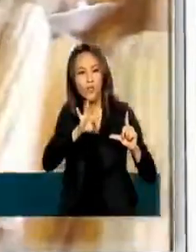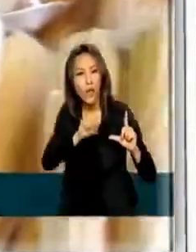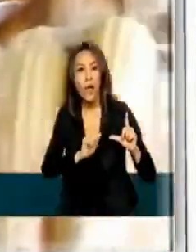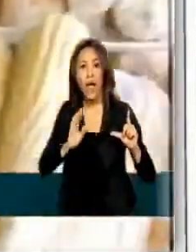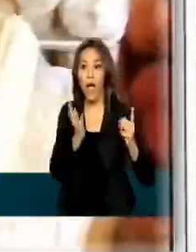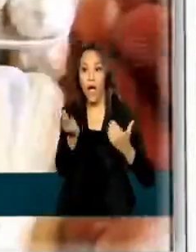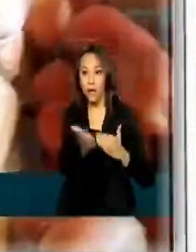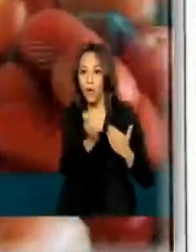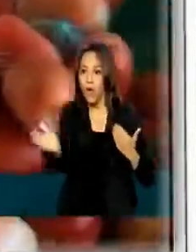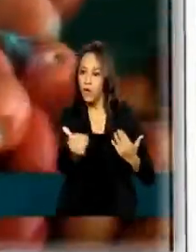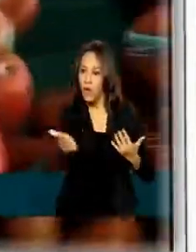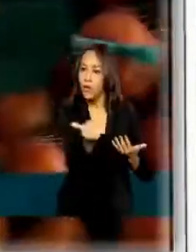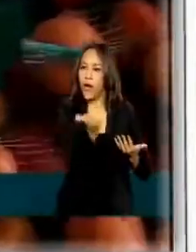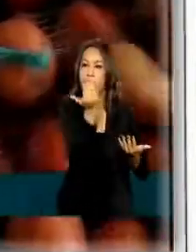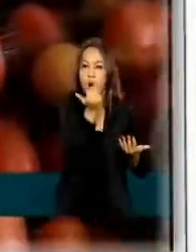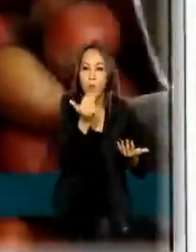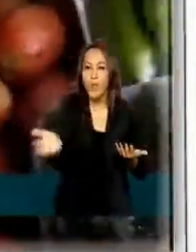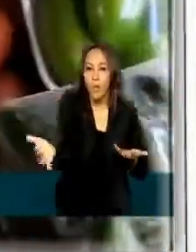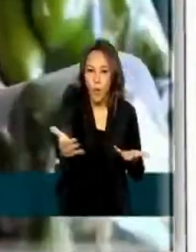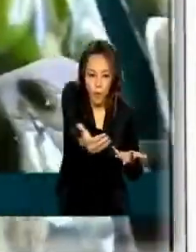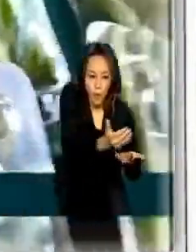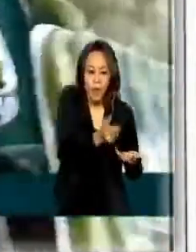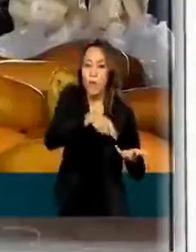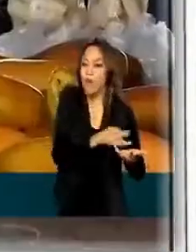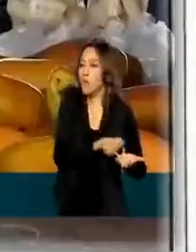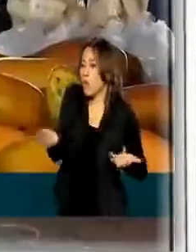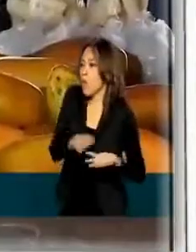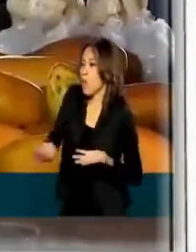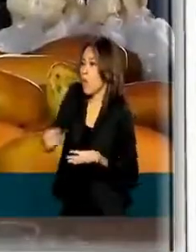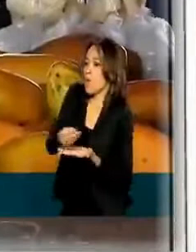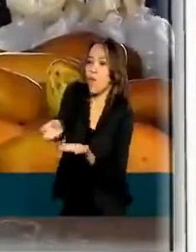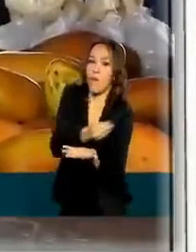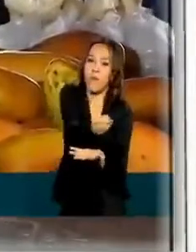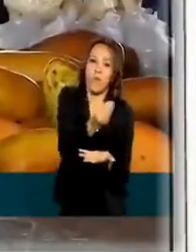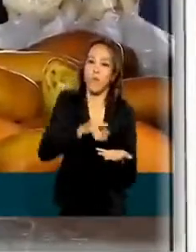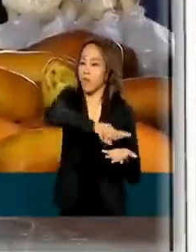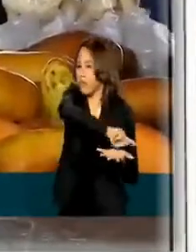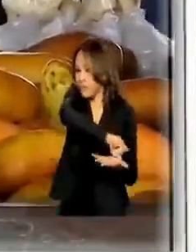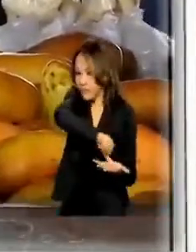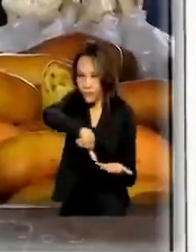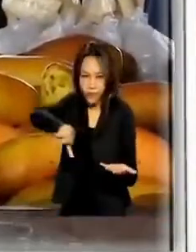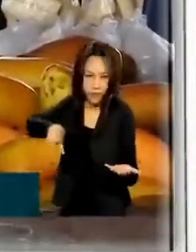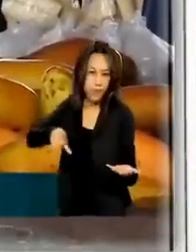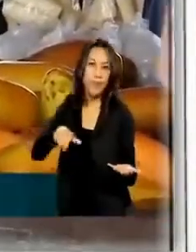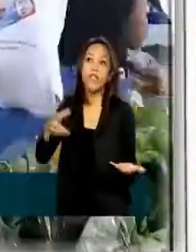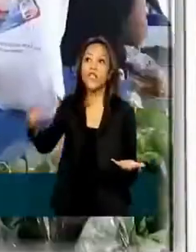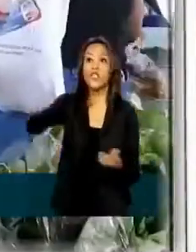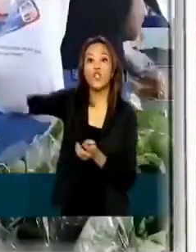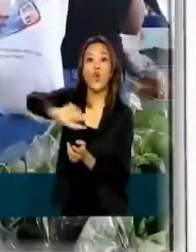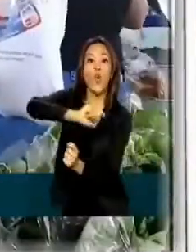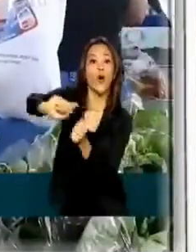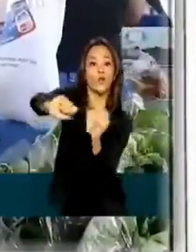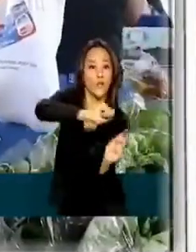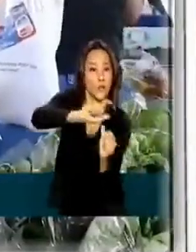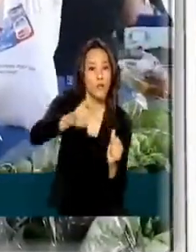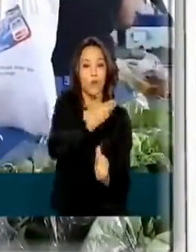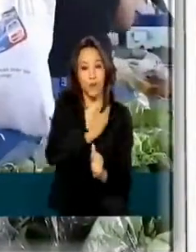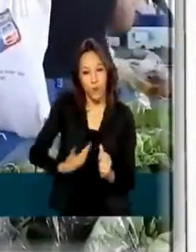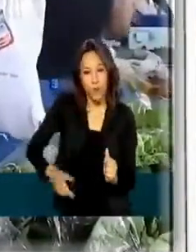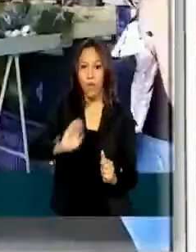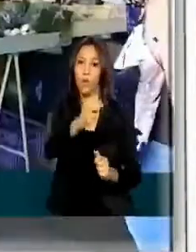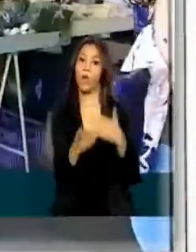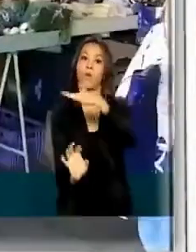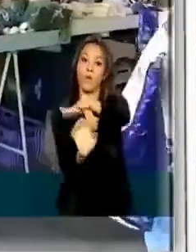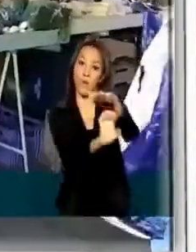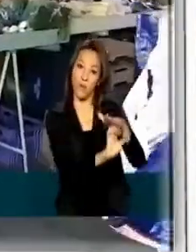que, infelizmente, no Brasil, por ser o local onde se planta e se colhe, tem tido muito desperdício. É